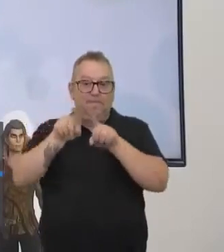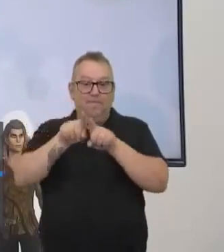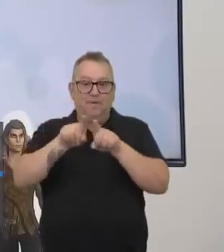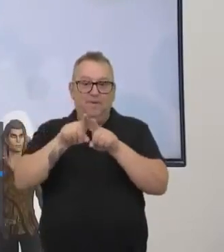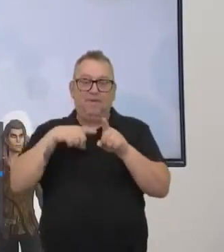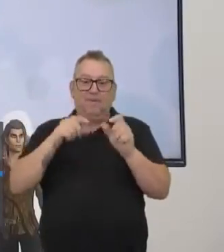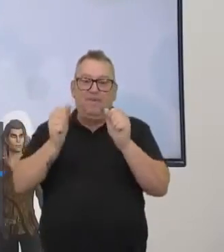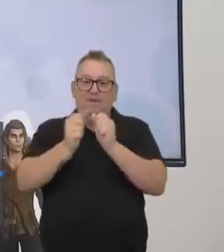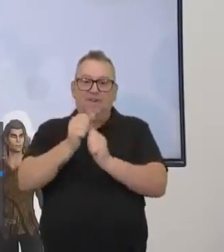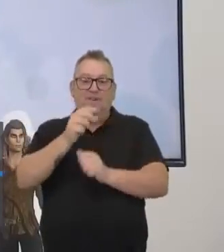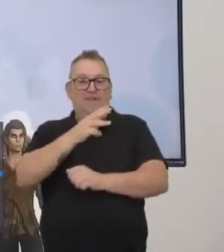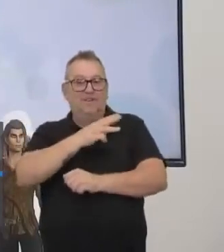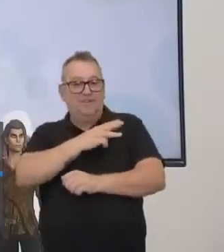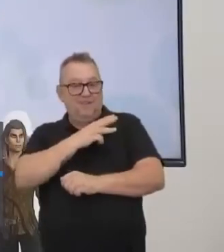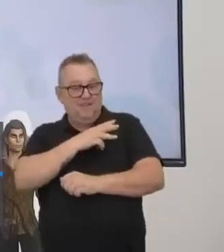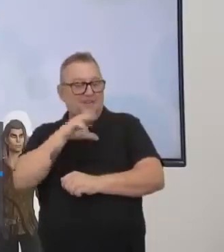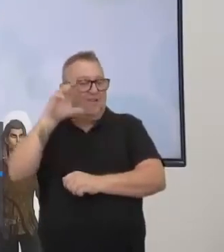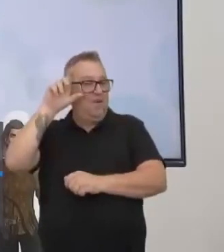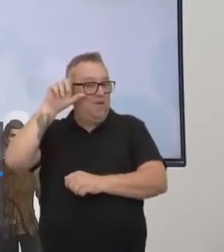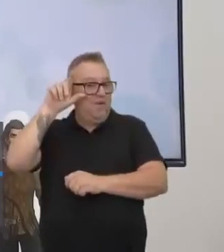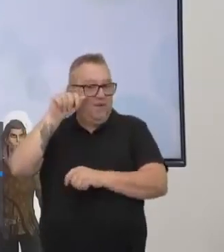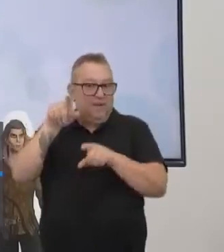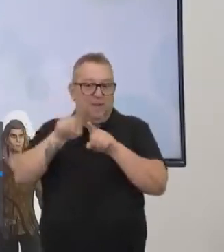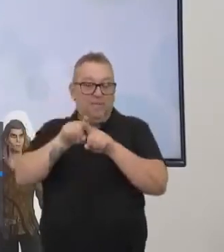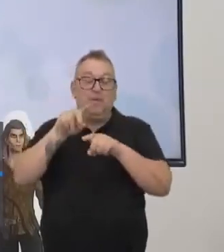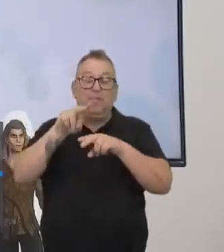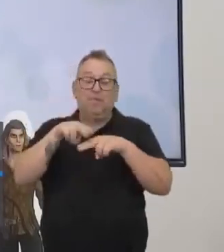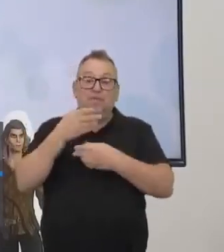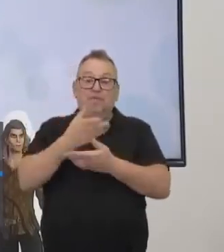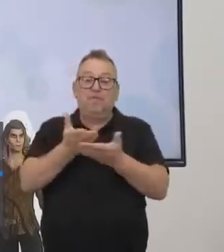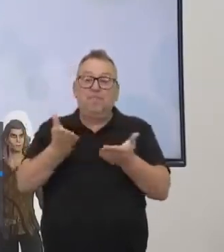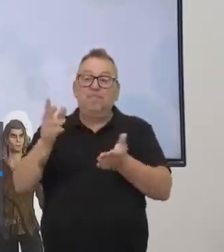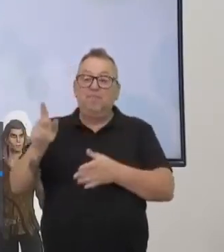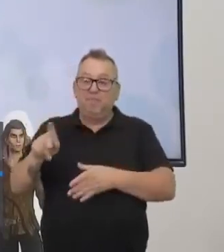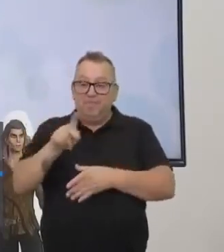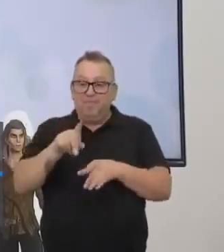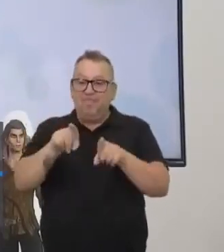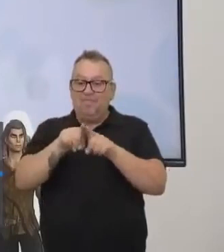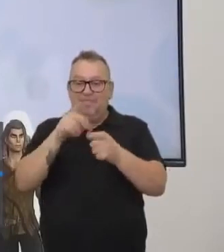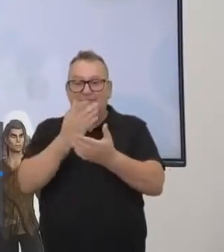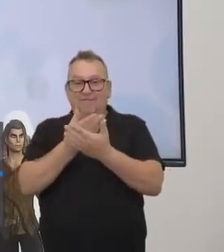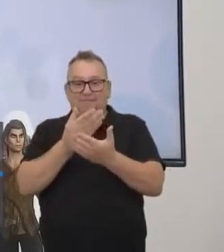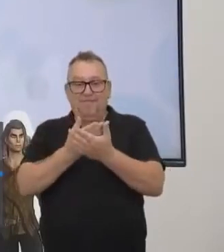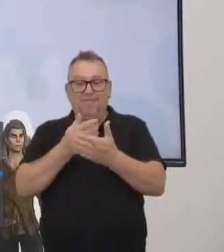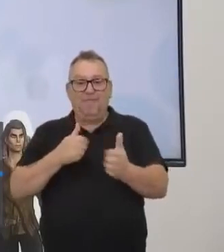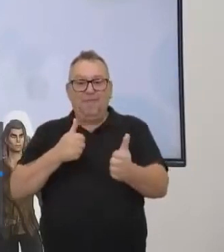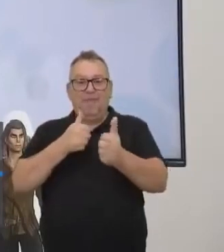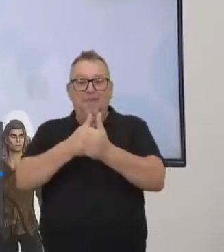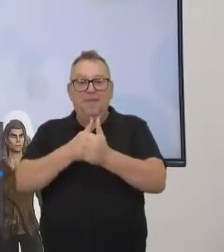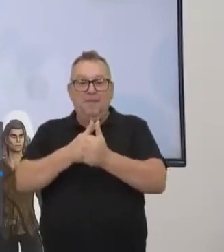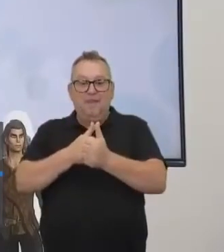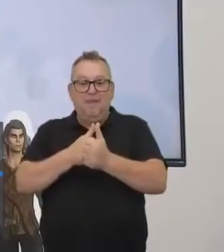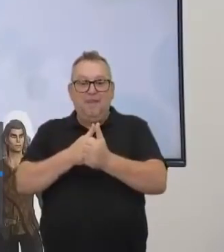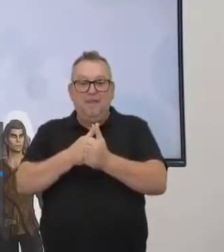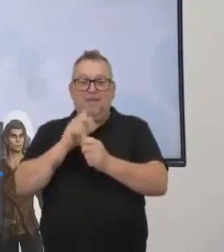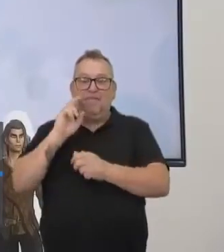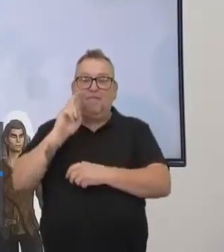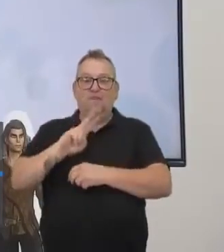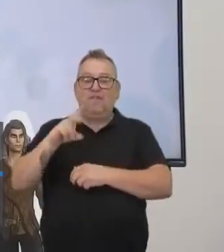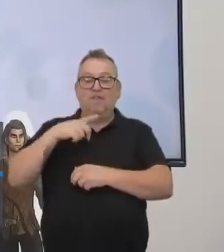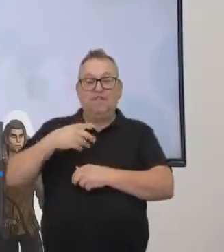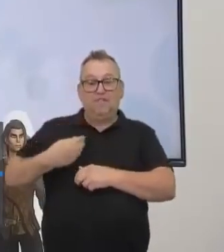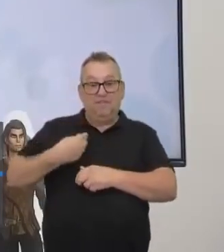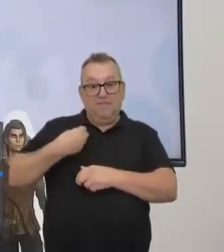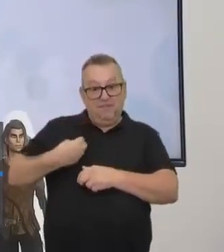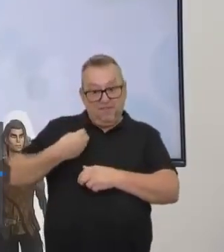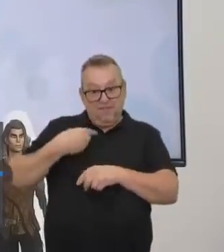mim, pelo Sidney, pelo André, por vocês, professores, estudantes que estão nos acompanhando. Aqueles que vão assistir ao vivo, aqueles